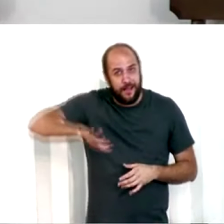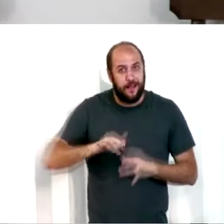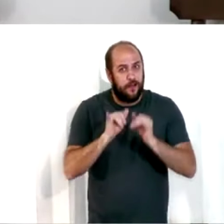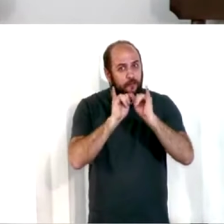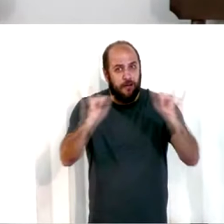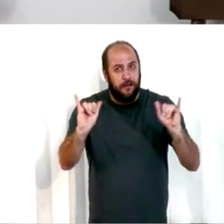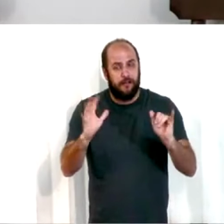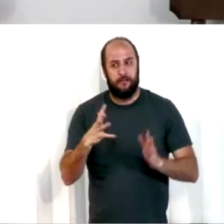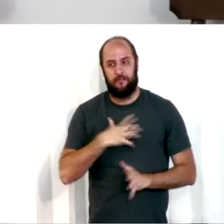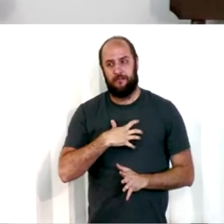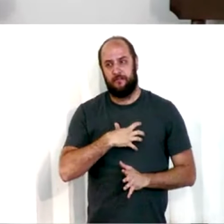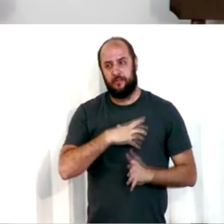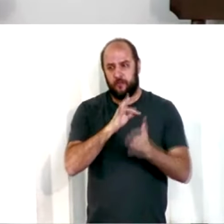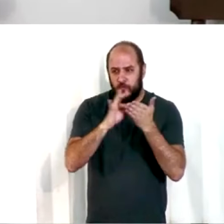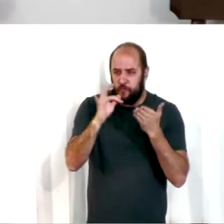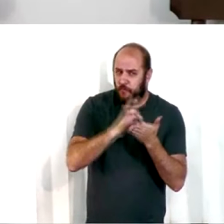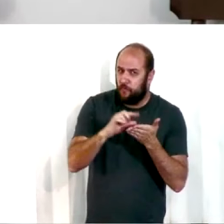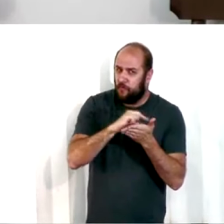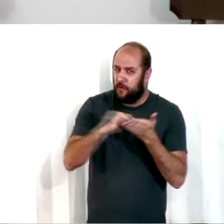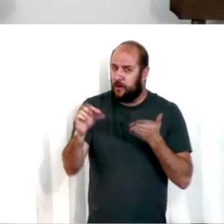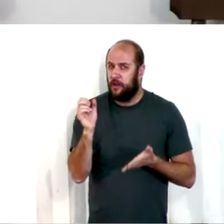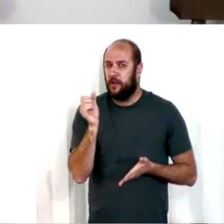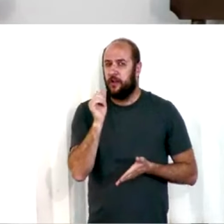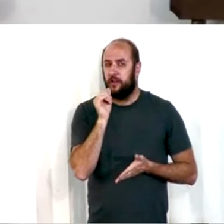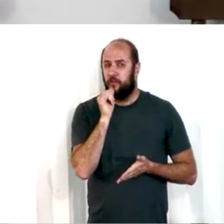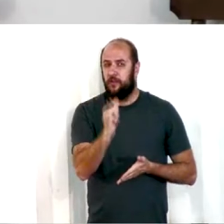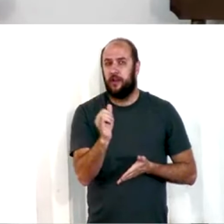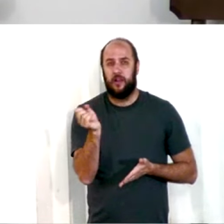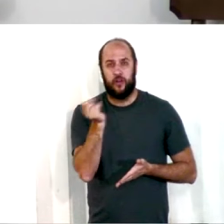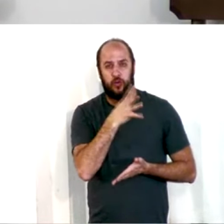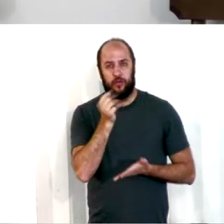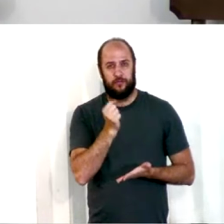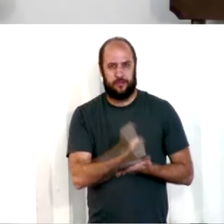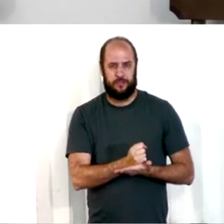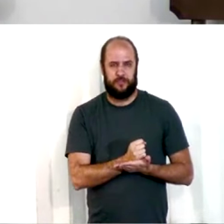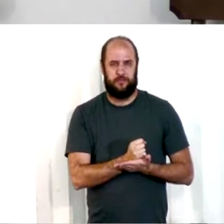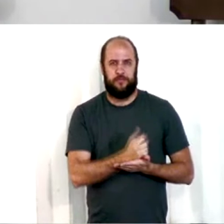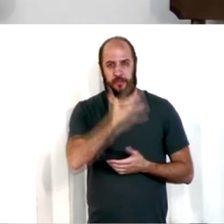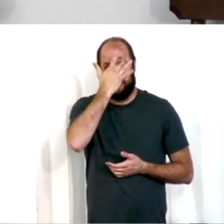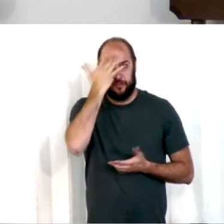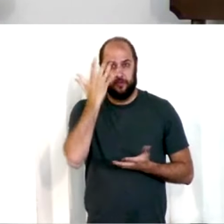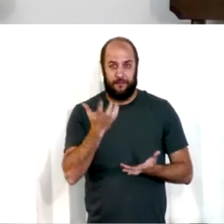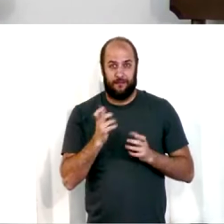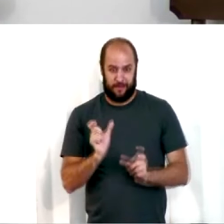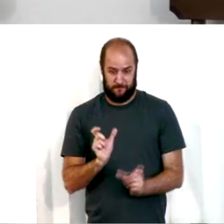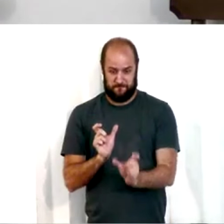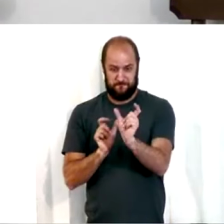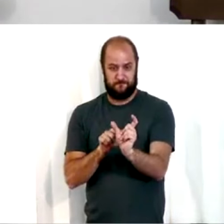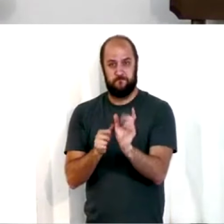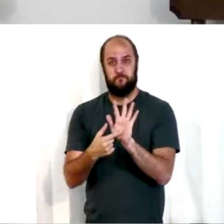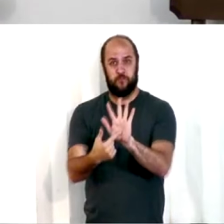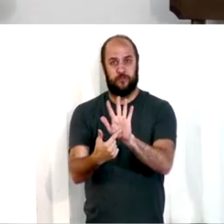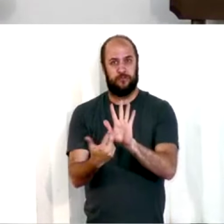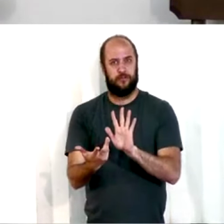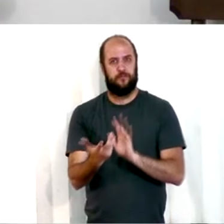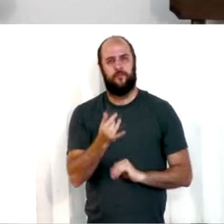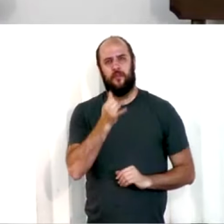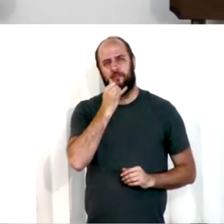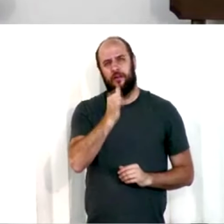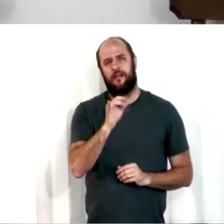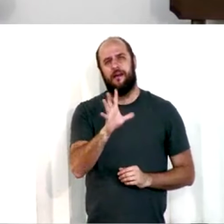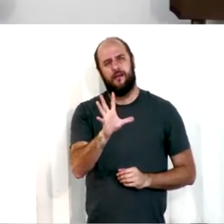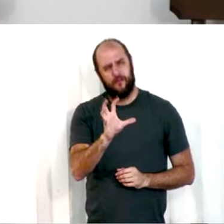usa uma frasezinha do Novo Testamento que é muito comum quando a pessoa quer dar ênfase em alguma coisa, que é o gostaria,